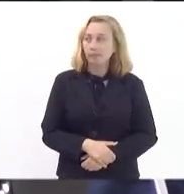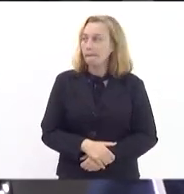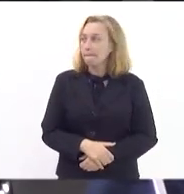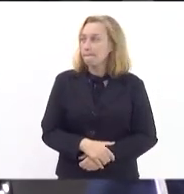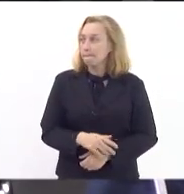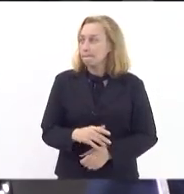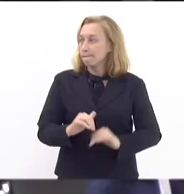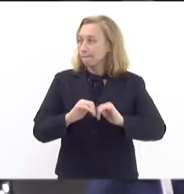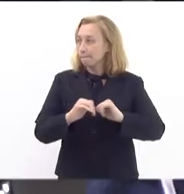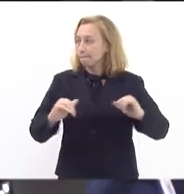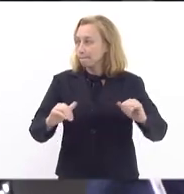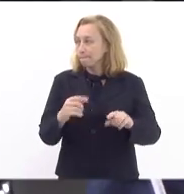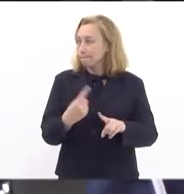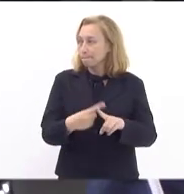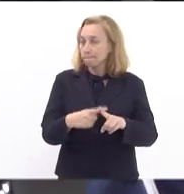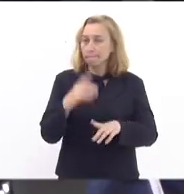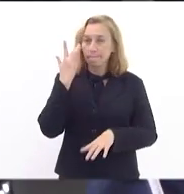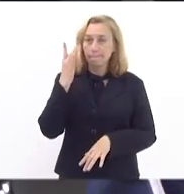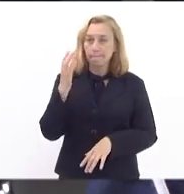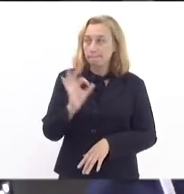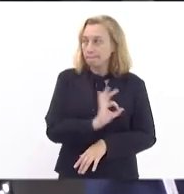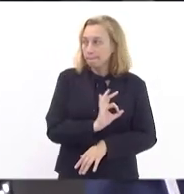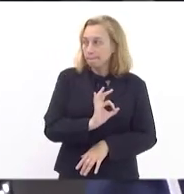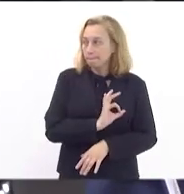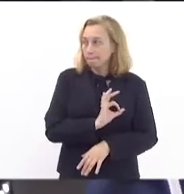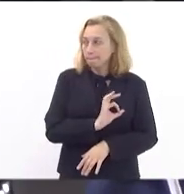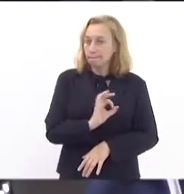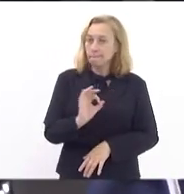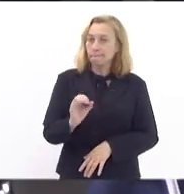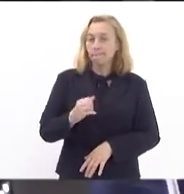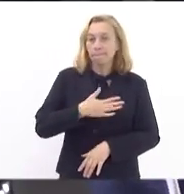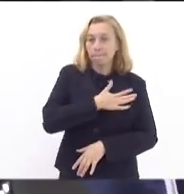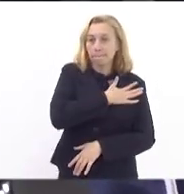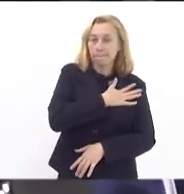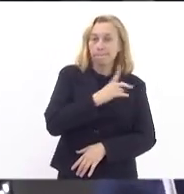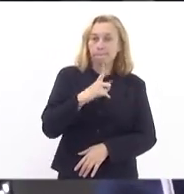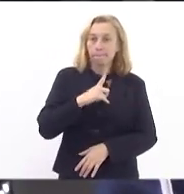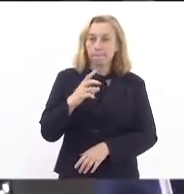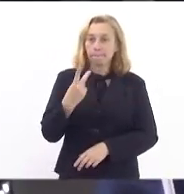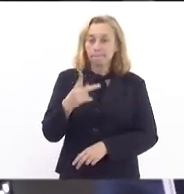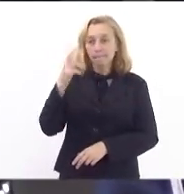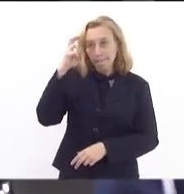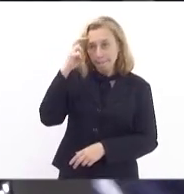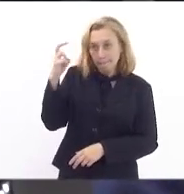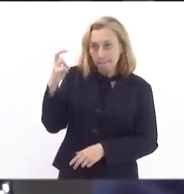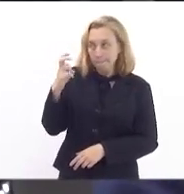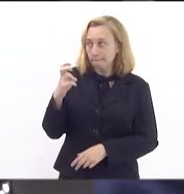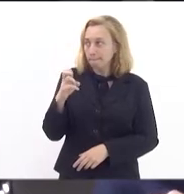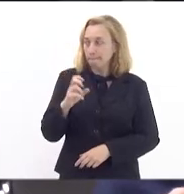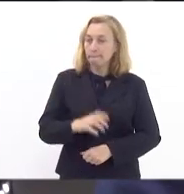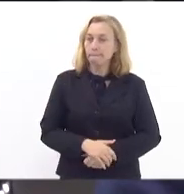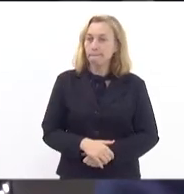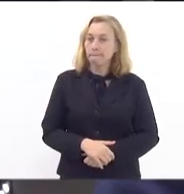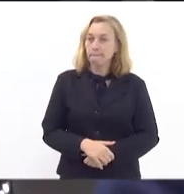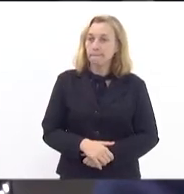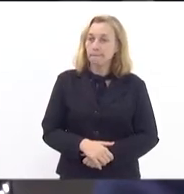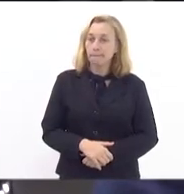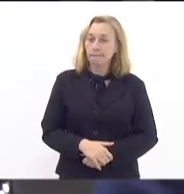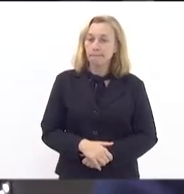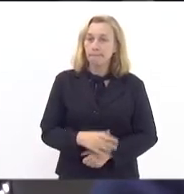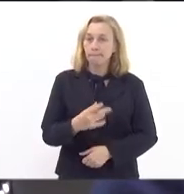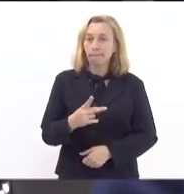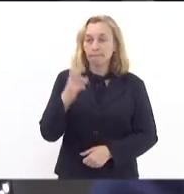eu tô separando porque eu acho que a polícia militar tem a sua inteligência Mas ela é operacional e quem faz a